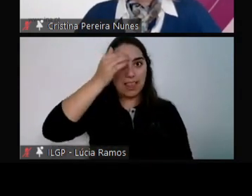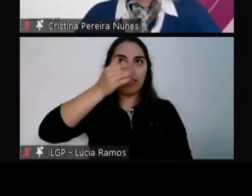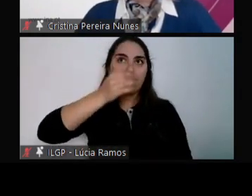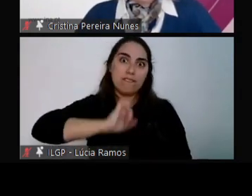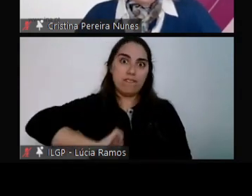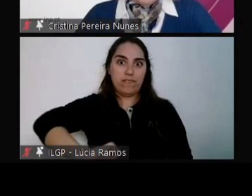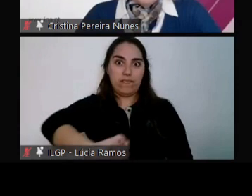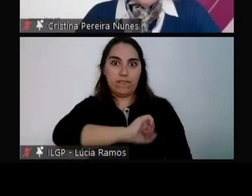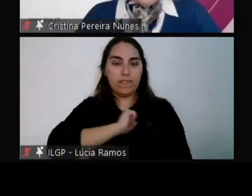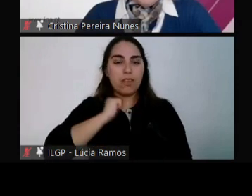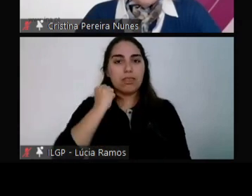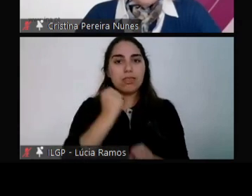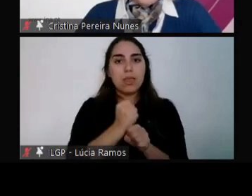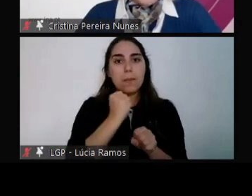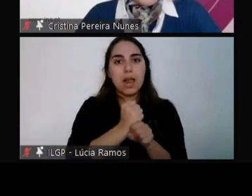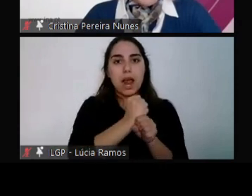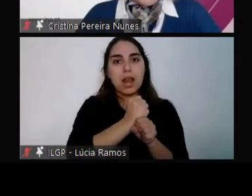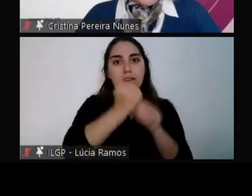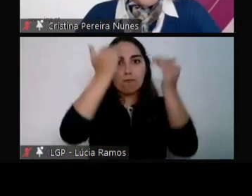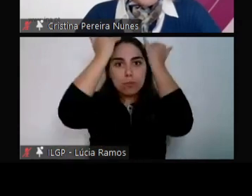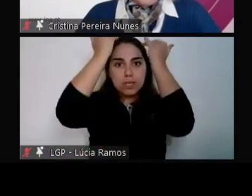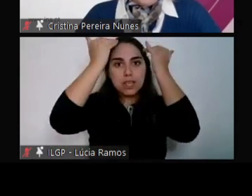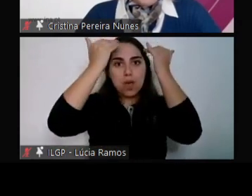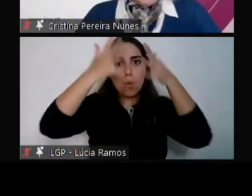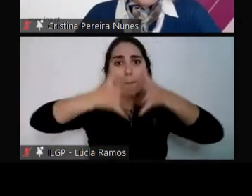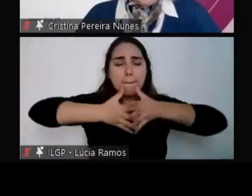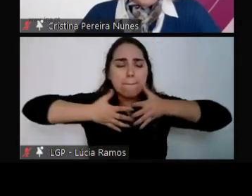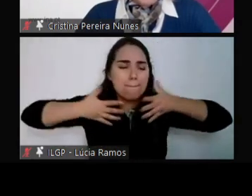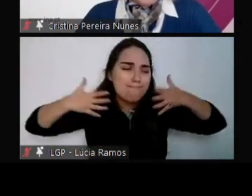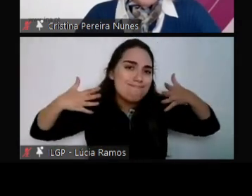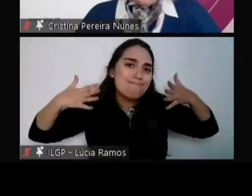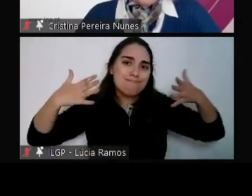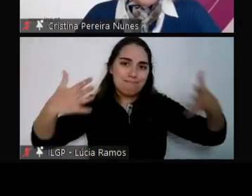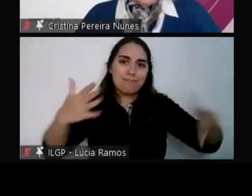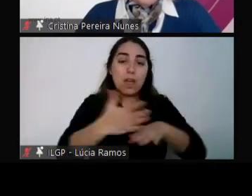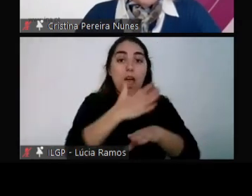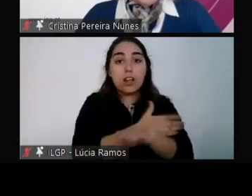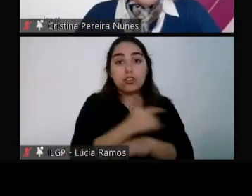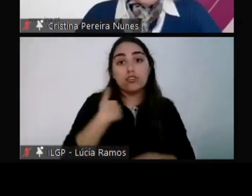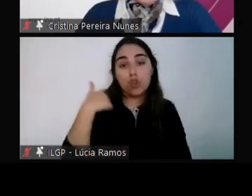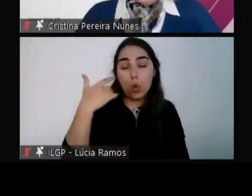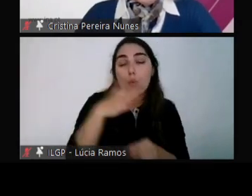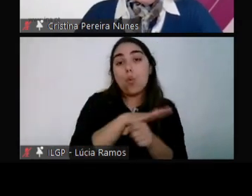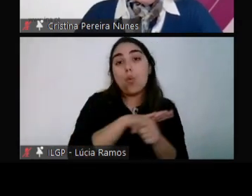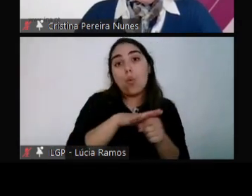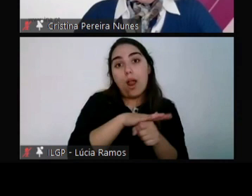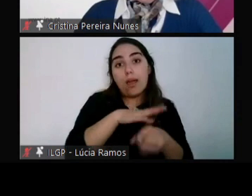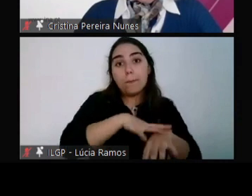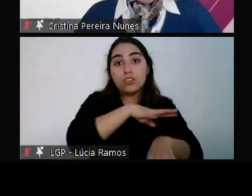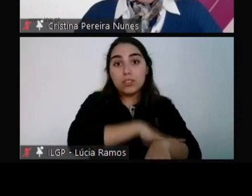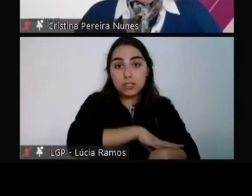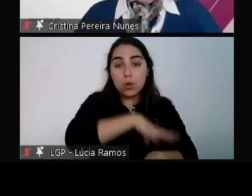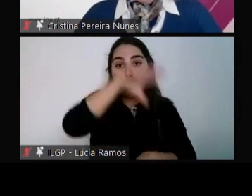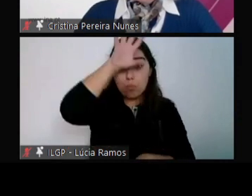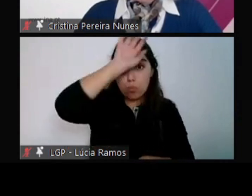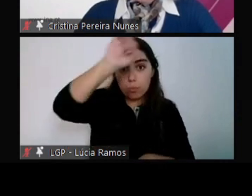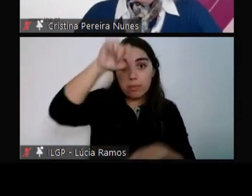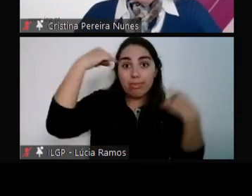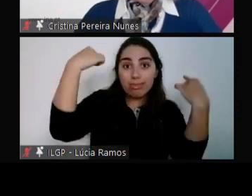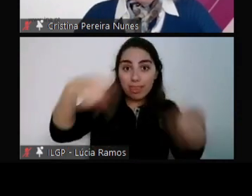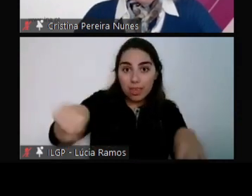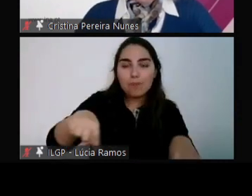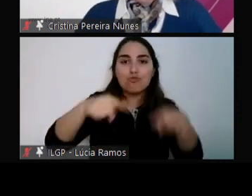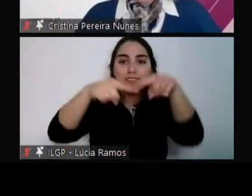temos muitos dados. Eu costumo dizer, no tempo em que eu estava na administração pública, na fase inicial, nós tínhamos sala de arrumos com dossiês de informação, em